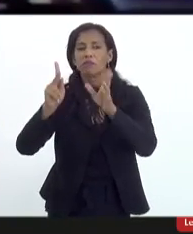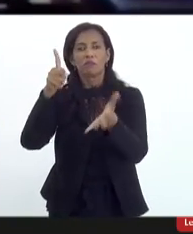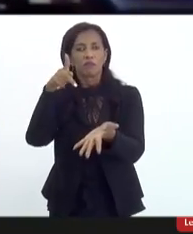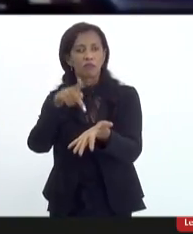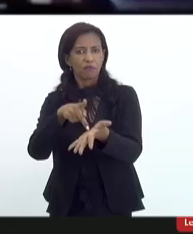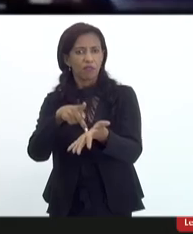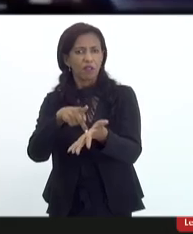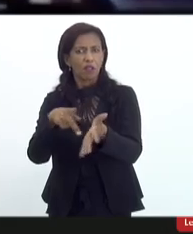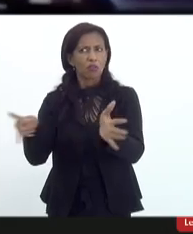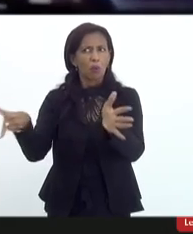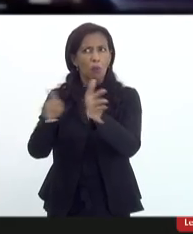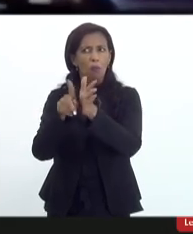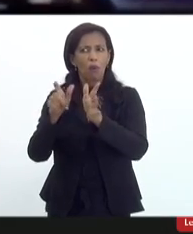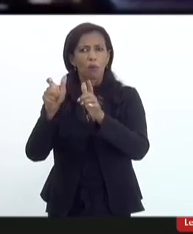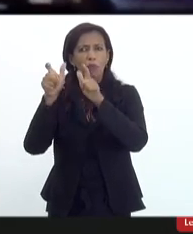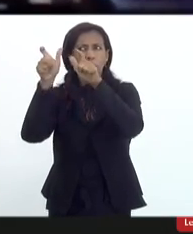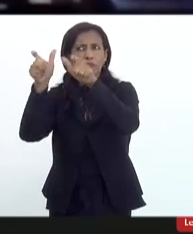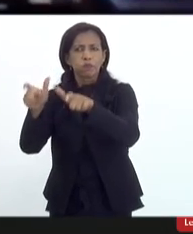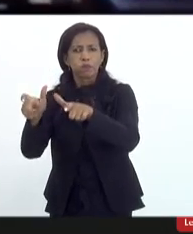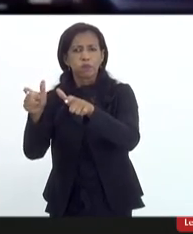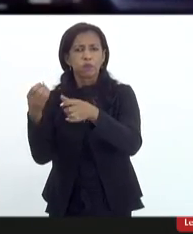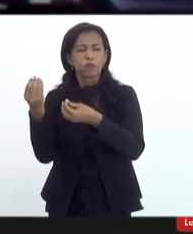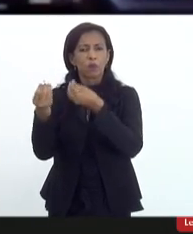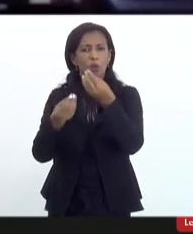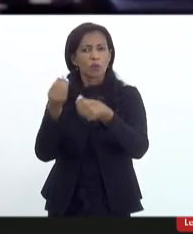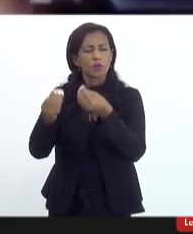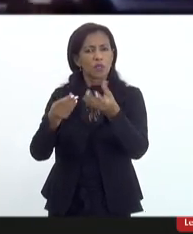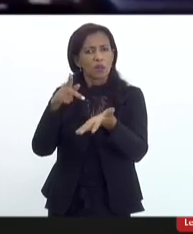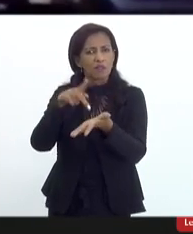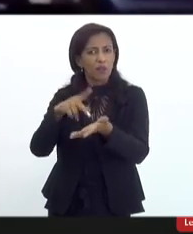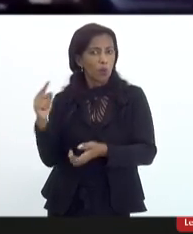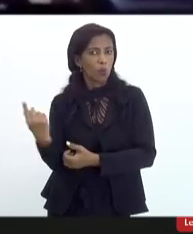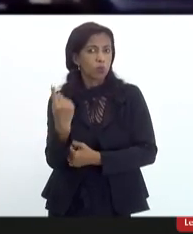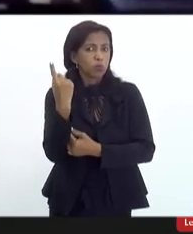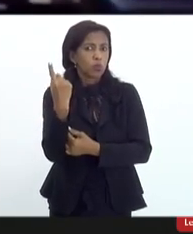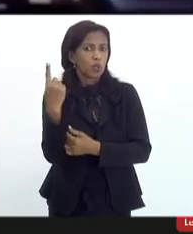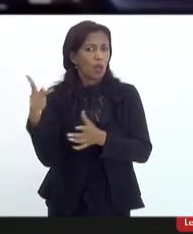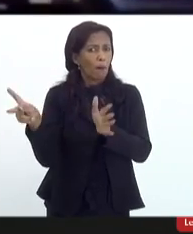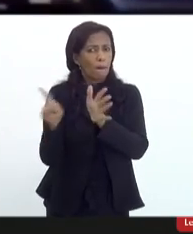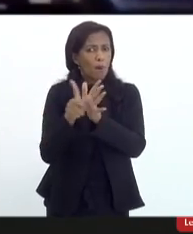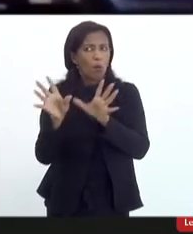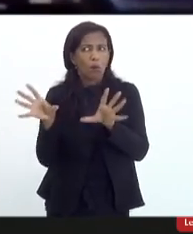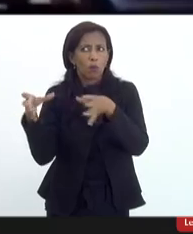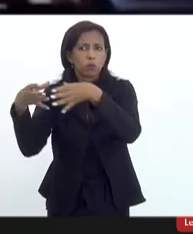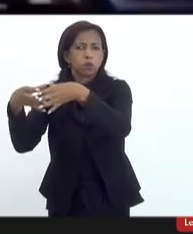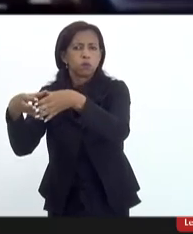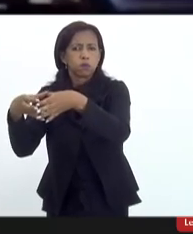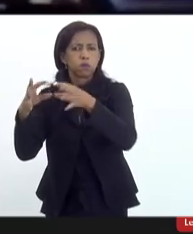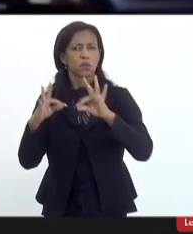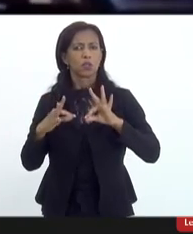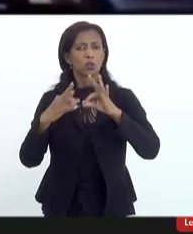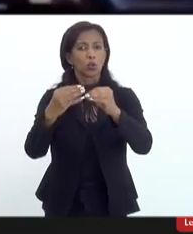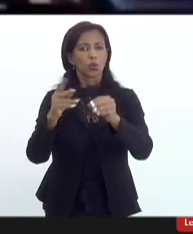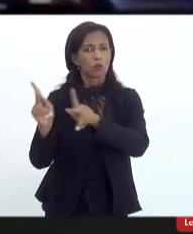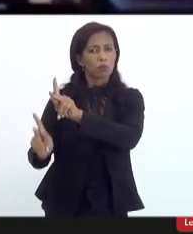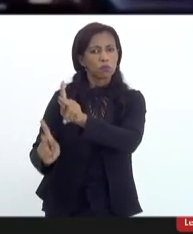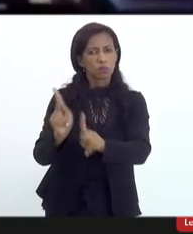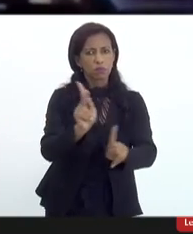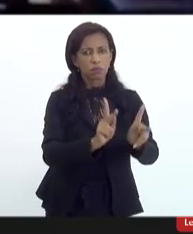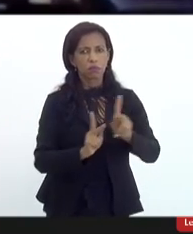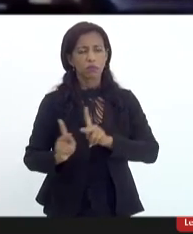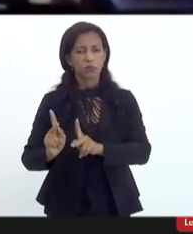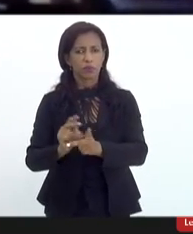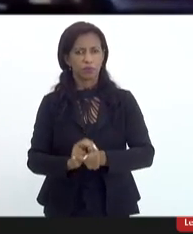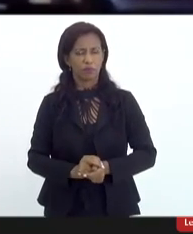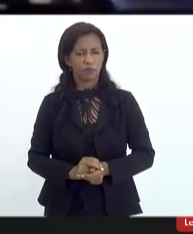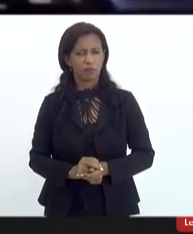que eles estabeleceram como sendo uma verdade única e exclusiva para todas as pessoas.